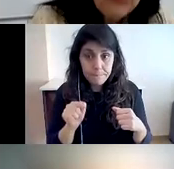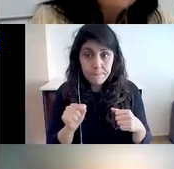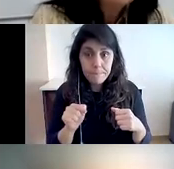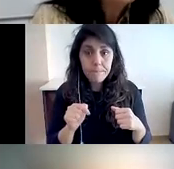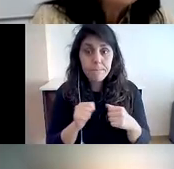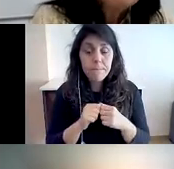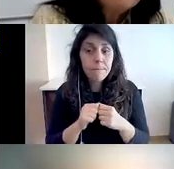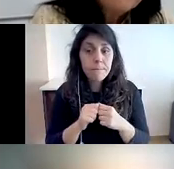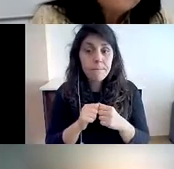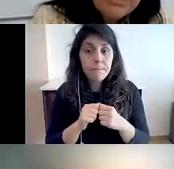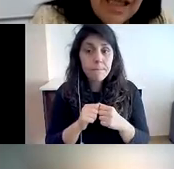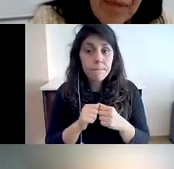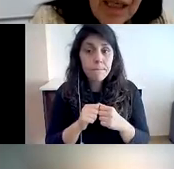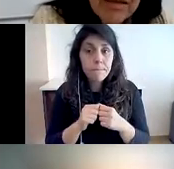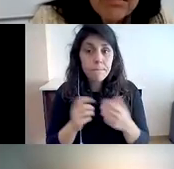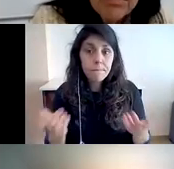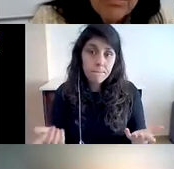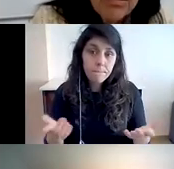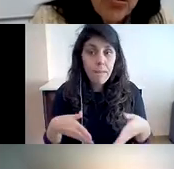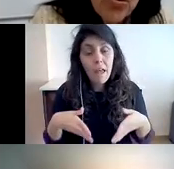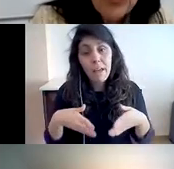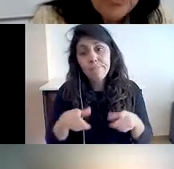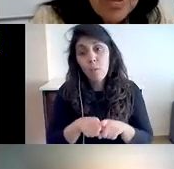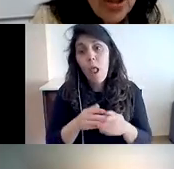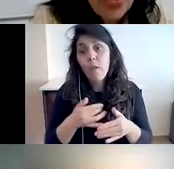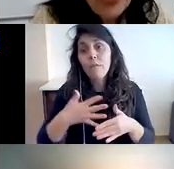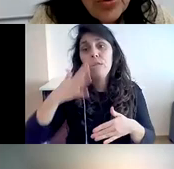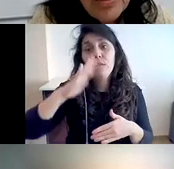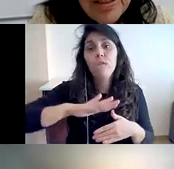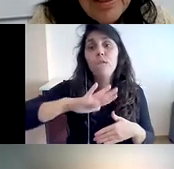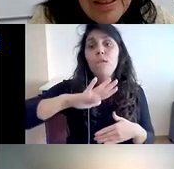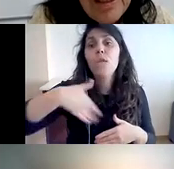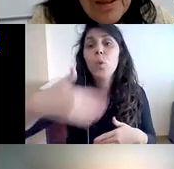sejam a via académica, o ensino